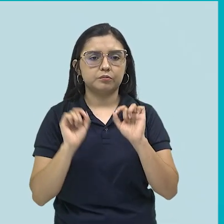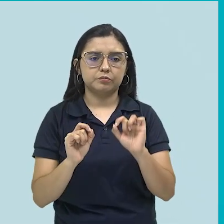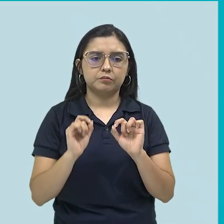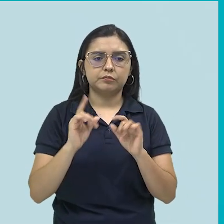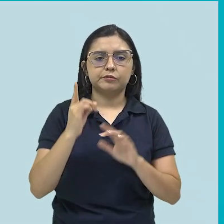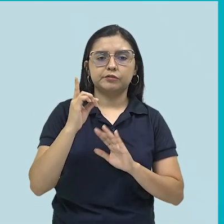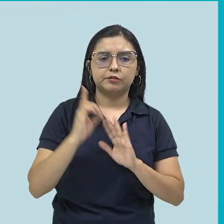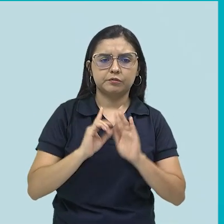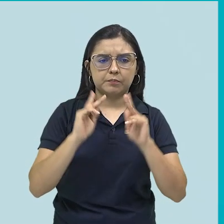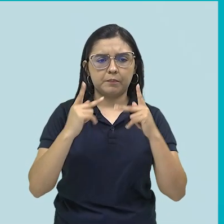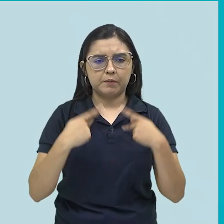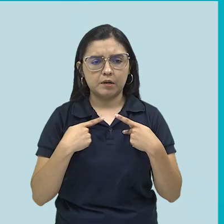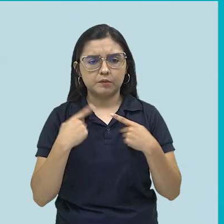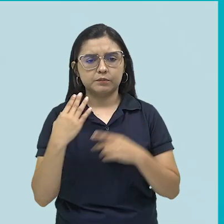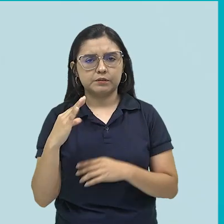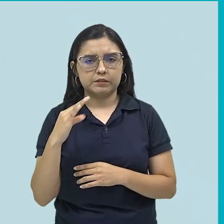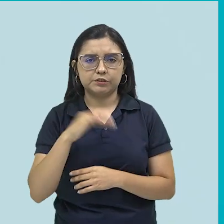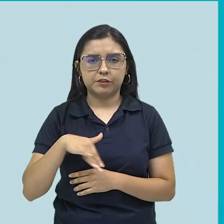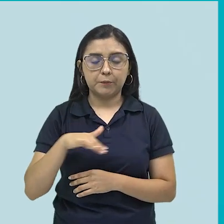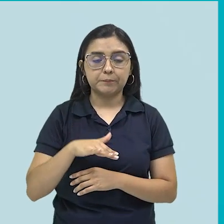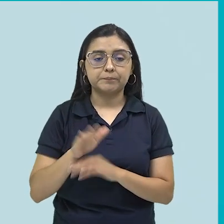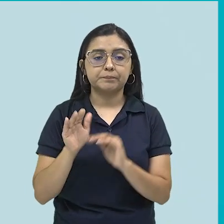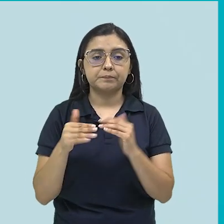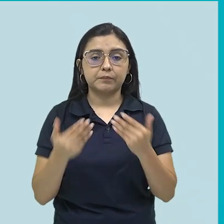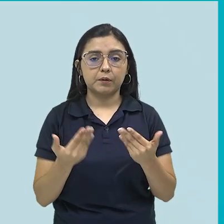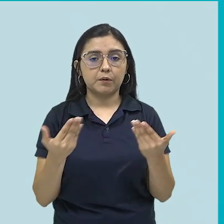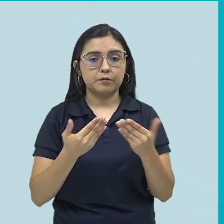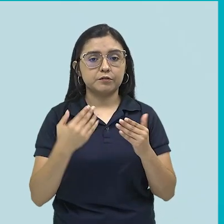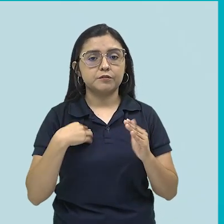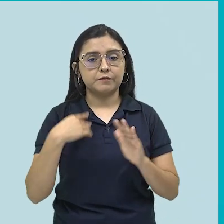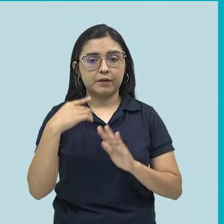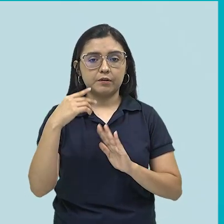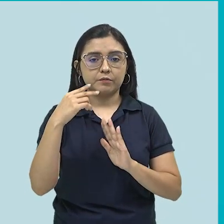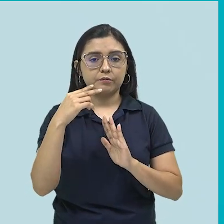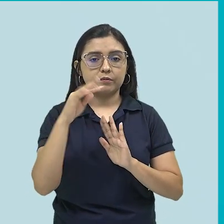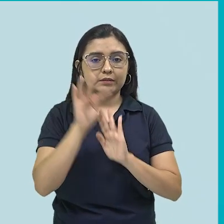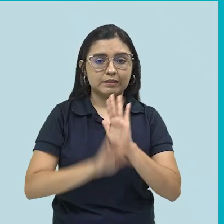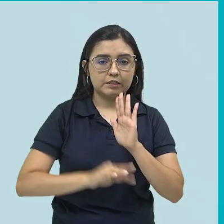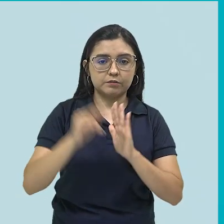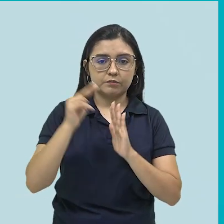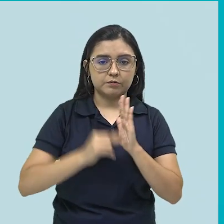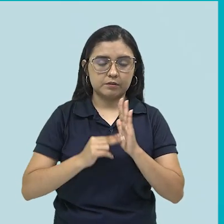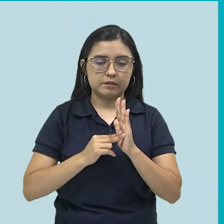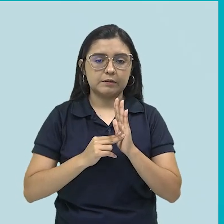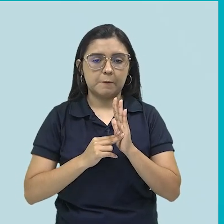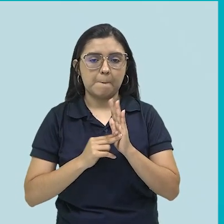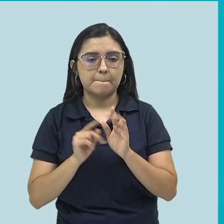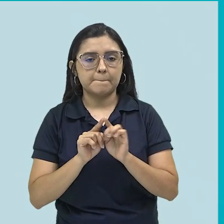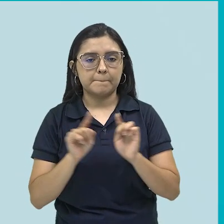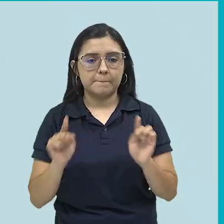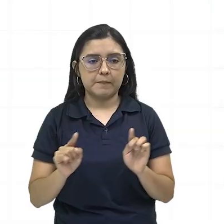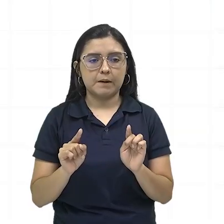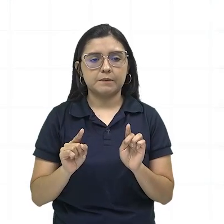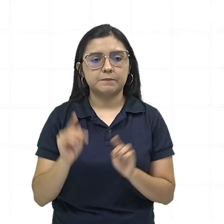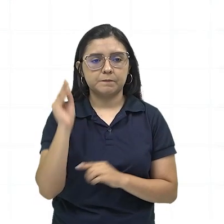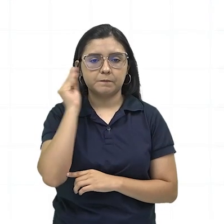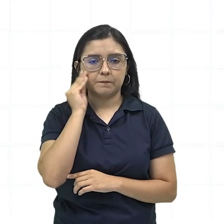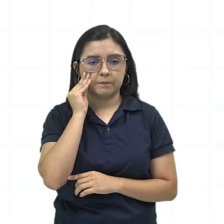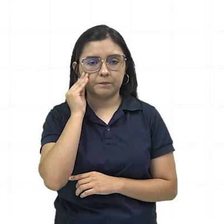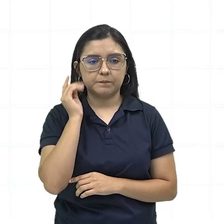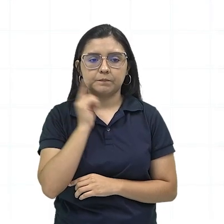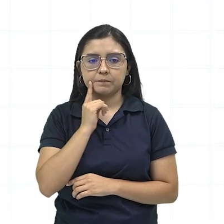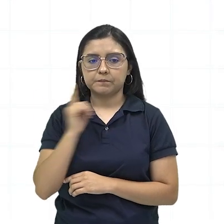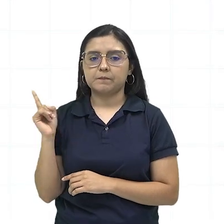humanos, ciência no geral. A gente vai ler o texto, mas obviamente não por esse aqui, que está um pouquinho difícil a leitura. Então observem